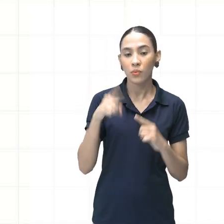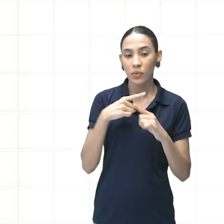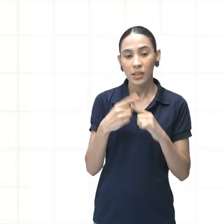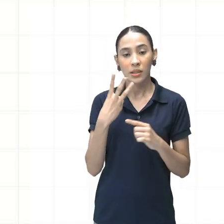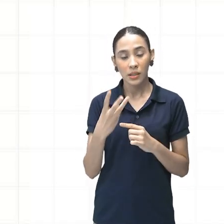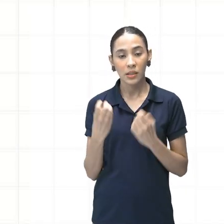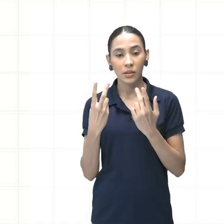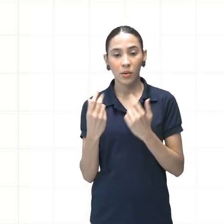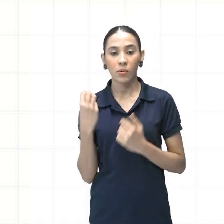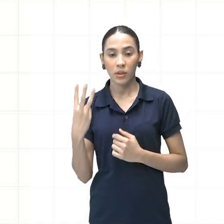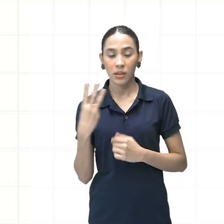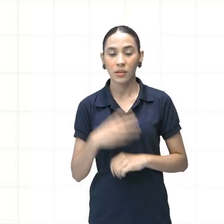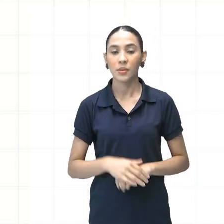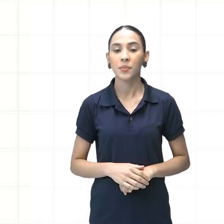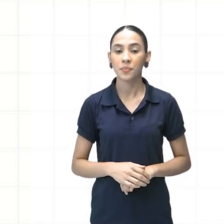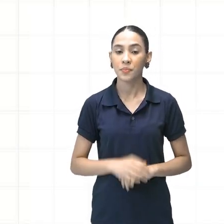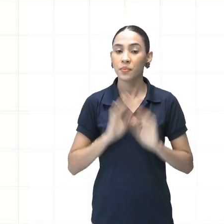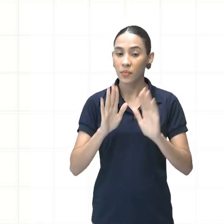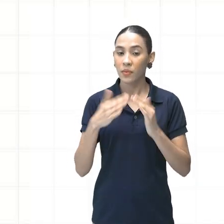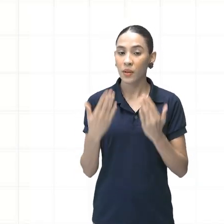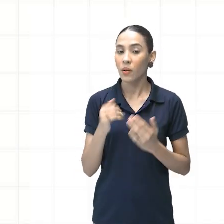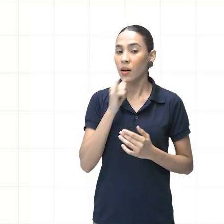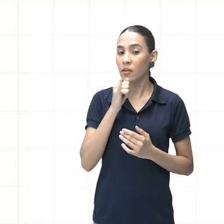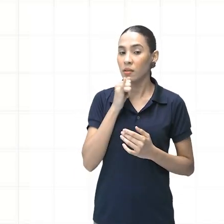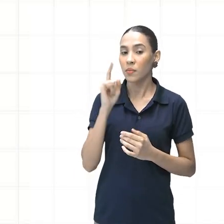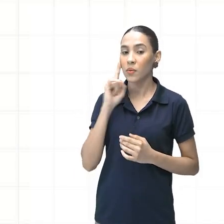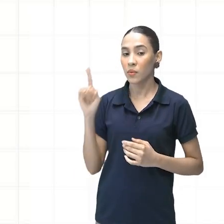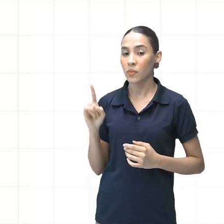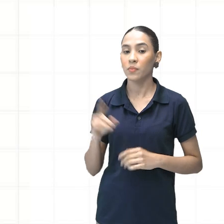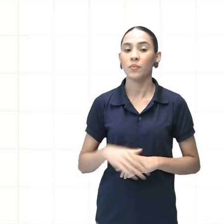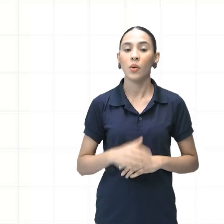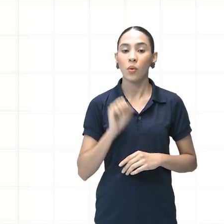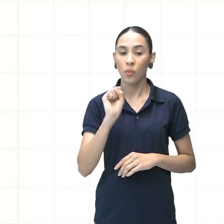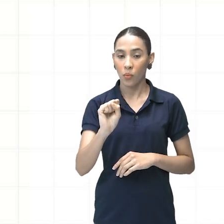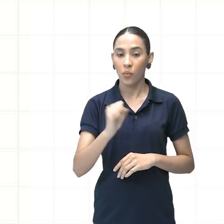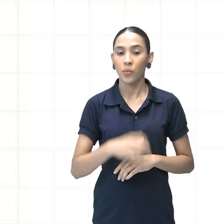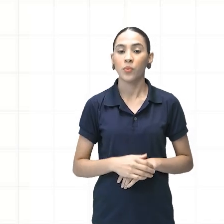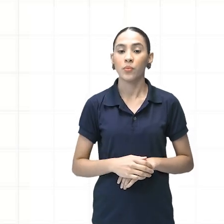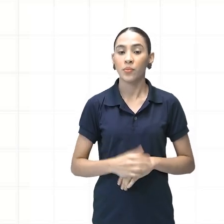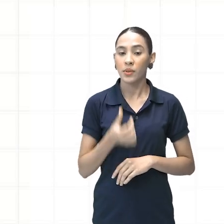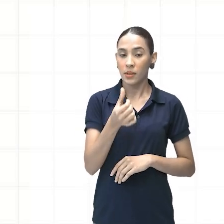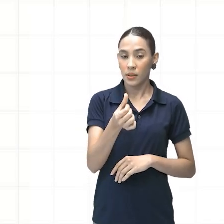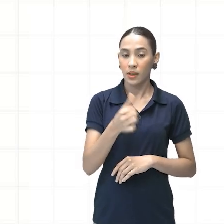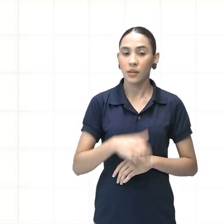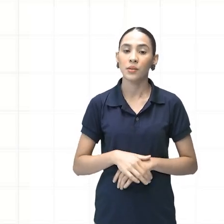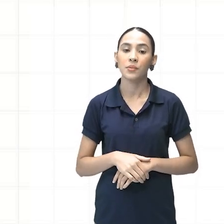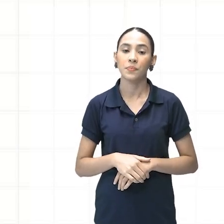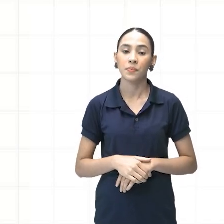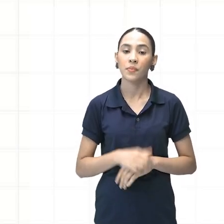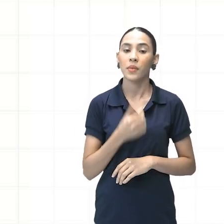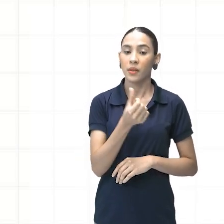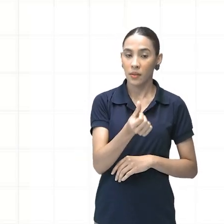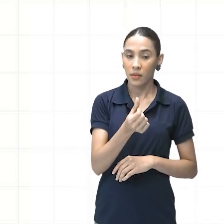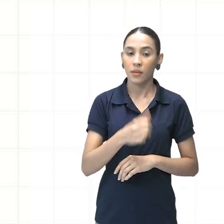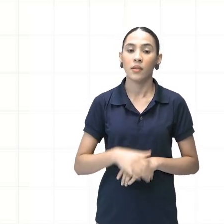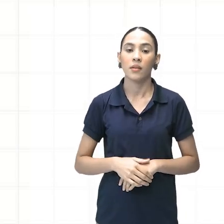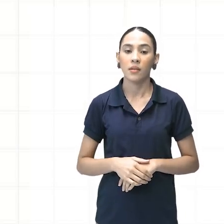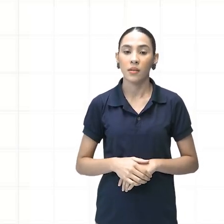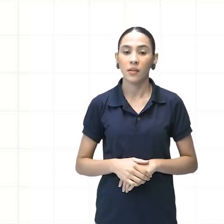3, 3. Então, vai ficar 8, 6,